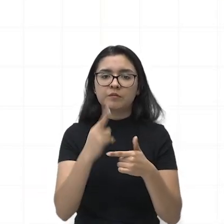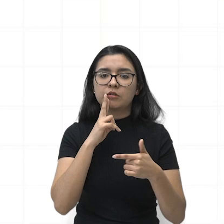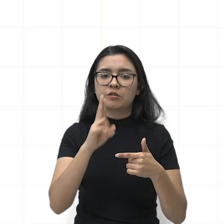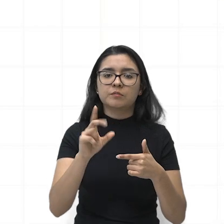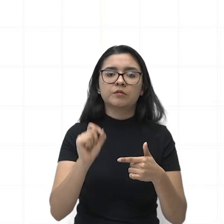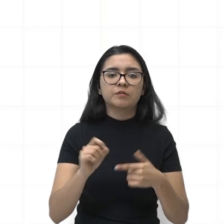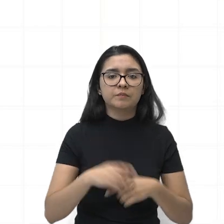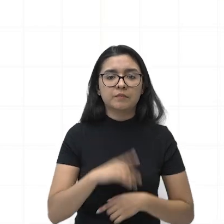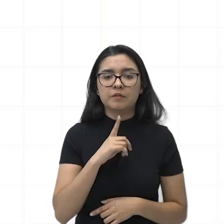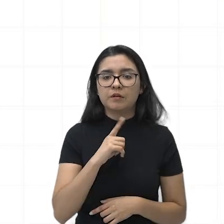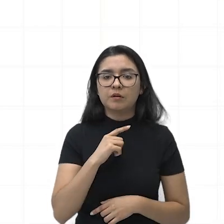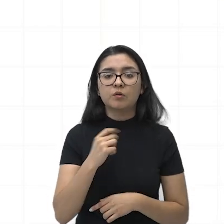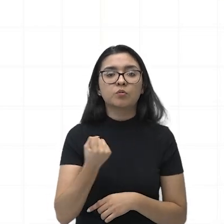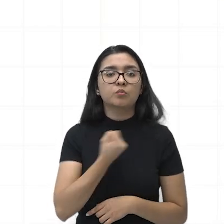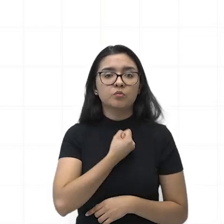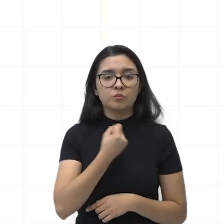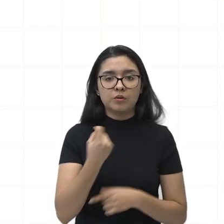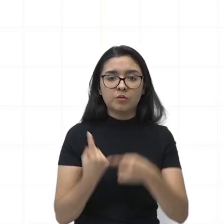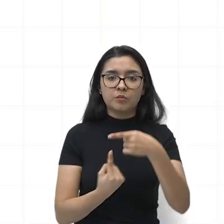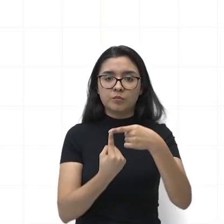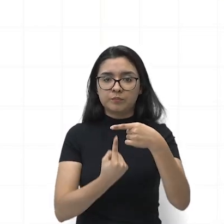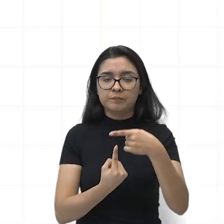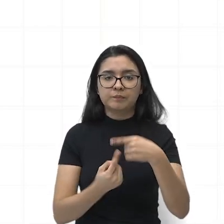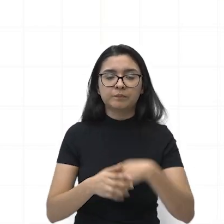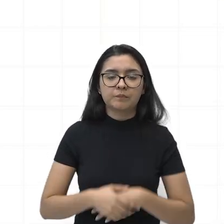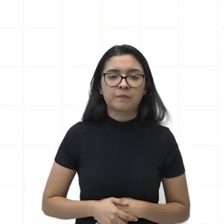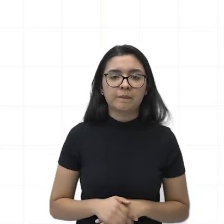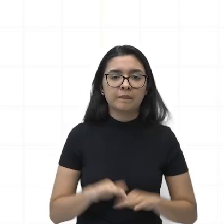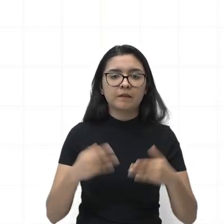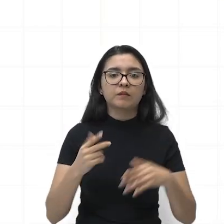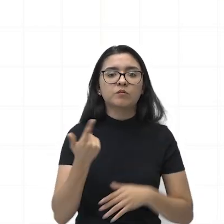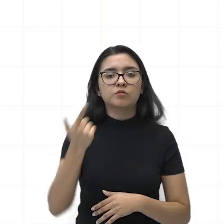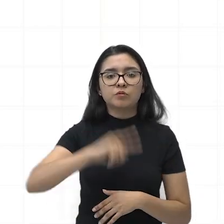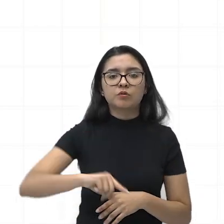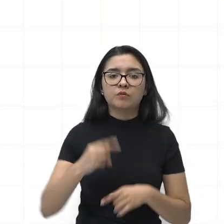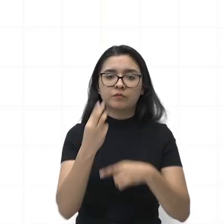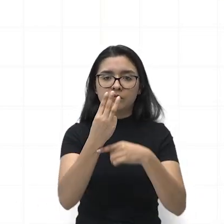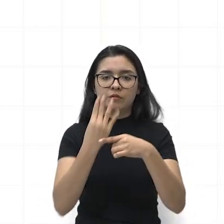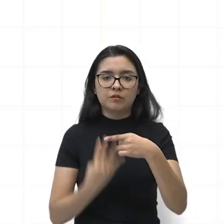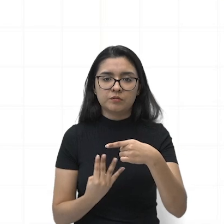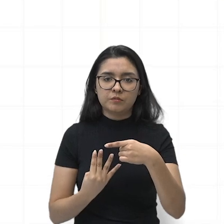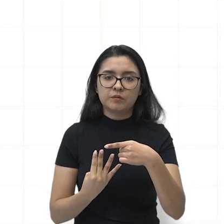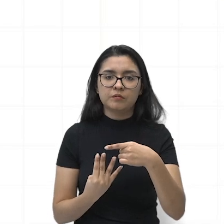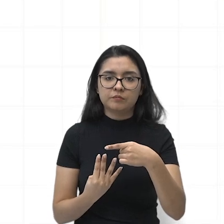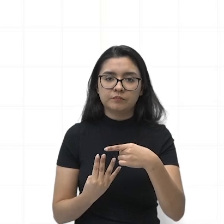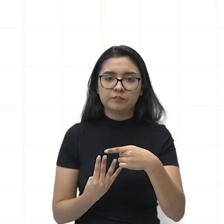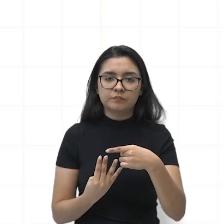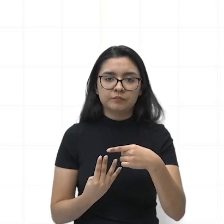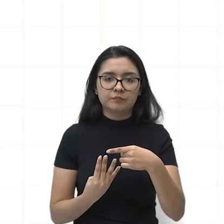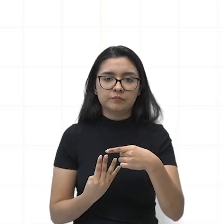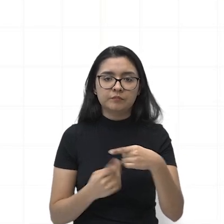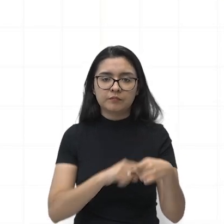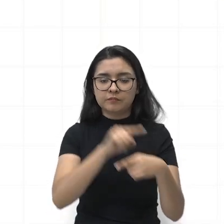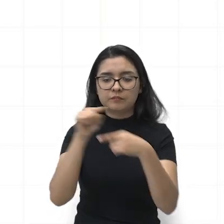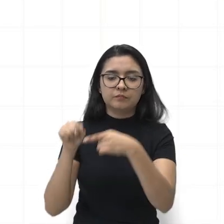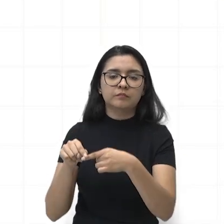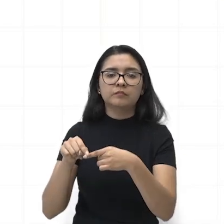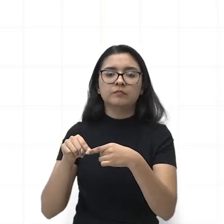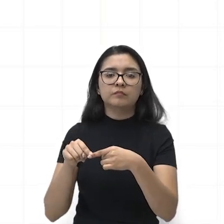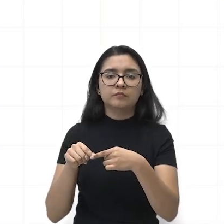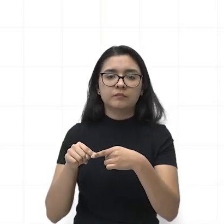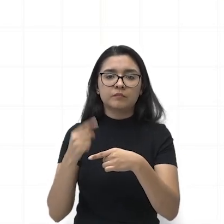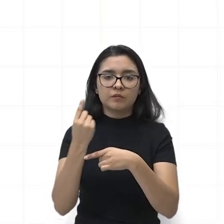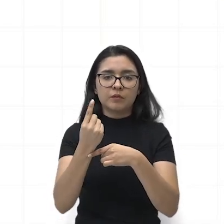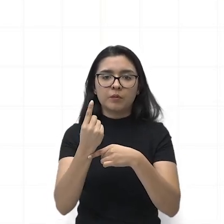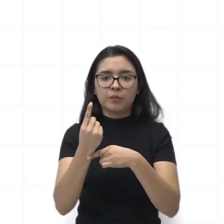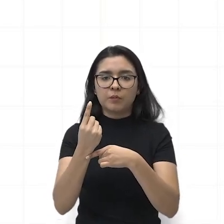nós temos aqui tem o número 1 aqui embaixo. Tá legal? Então, ó, repete a primeira fração e